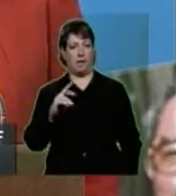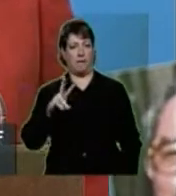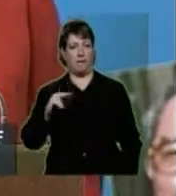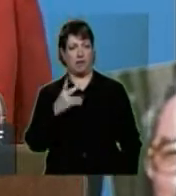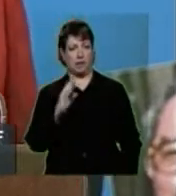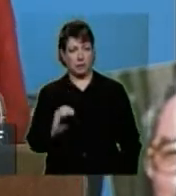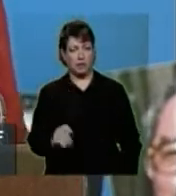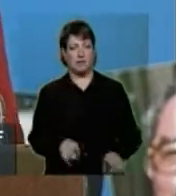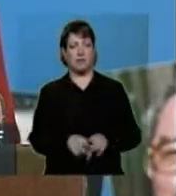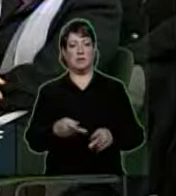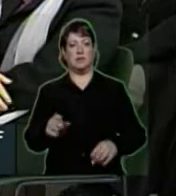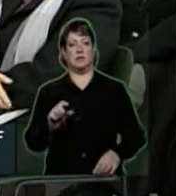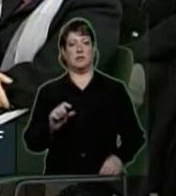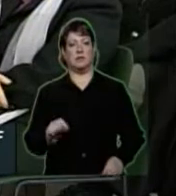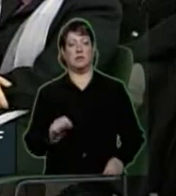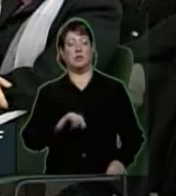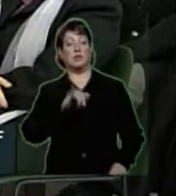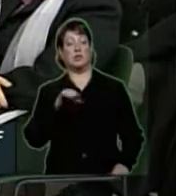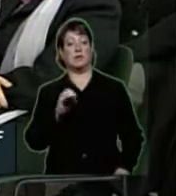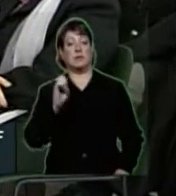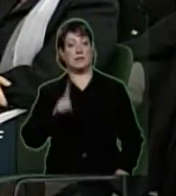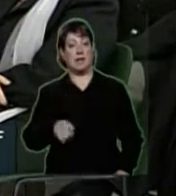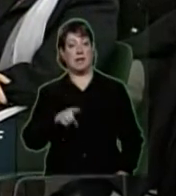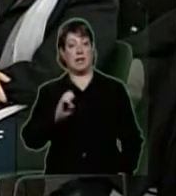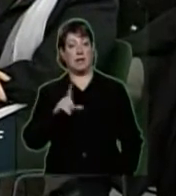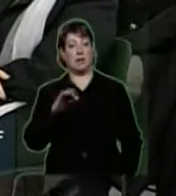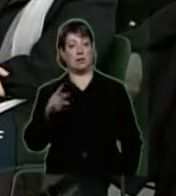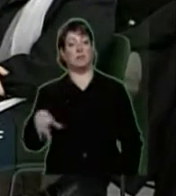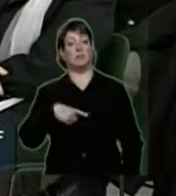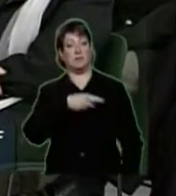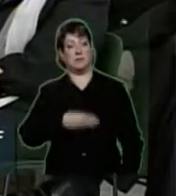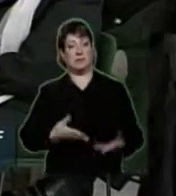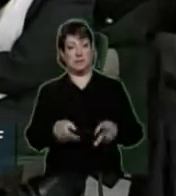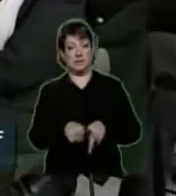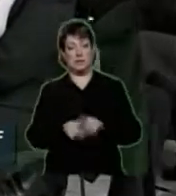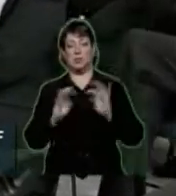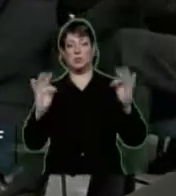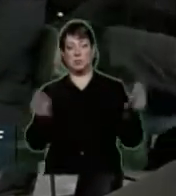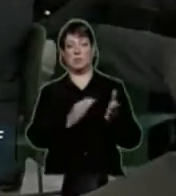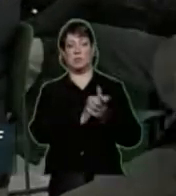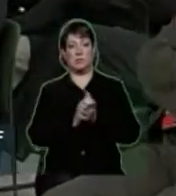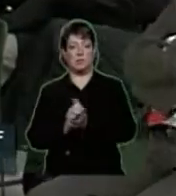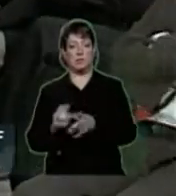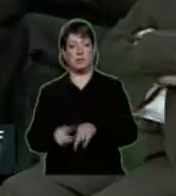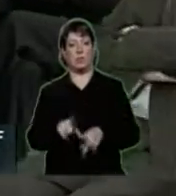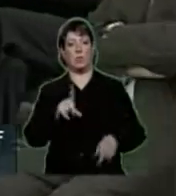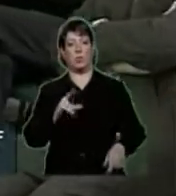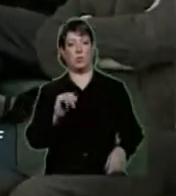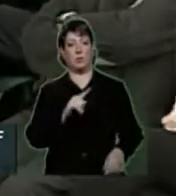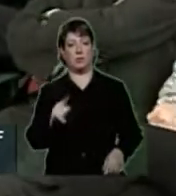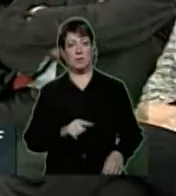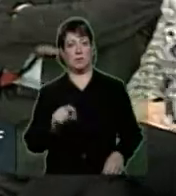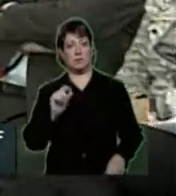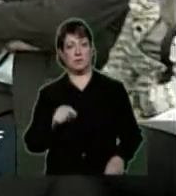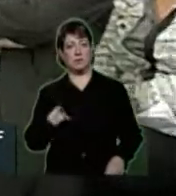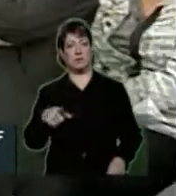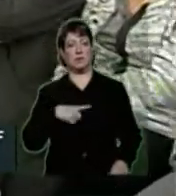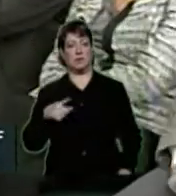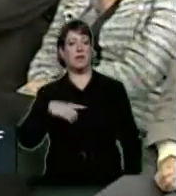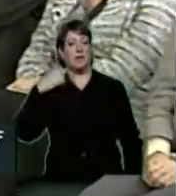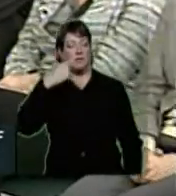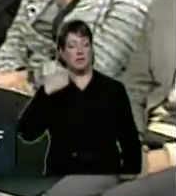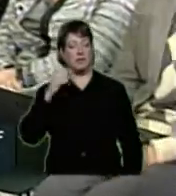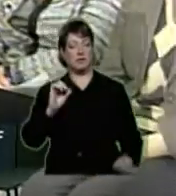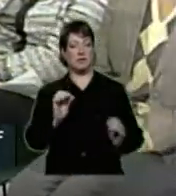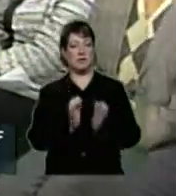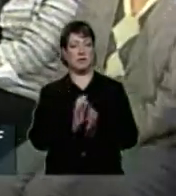Secretaria-Geral, José Elito, do Gabinete de Segurança Institucional, Luiz Inácio Adams, da Advocacia-Geral da União,